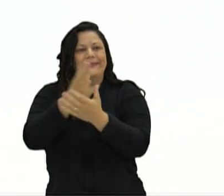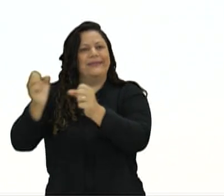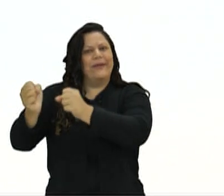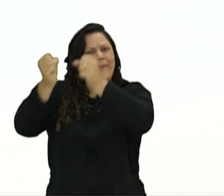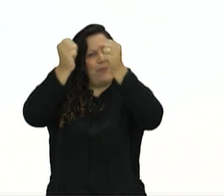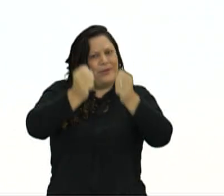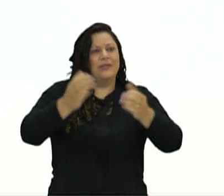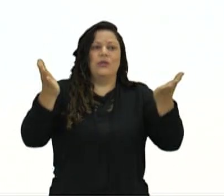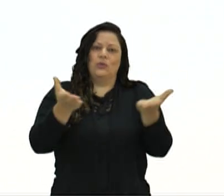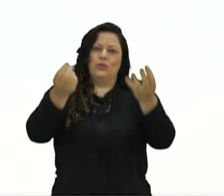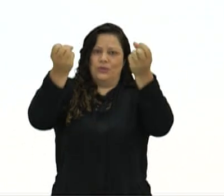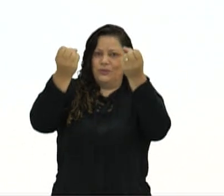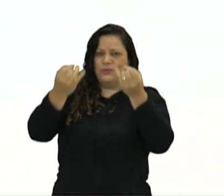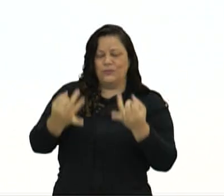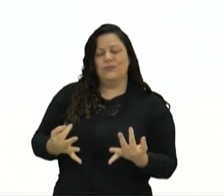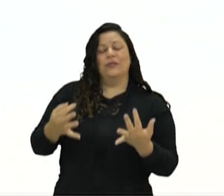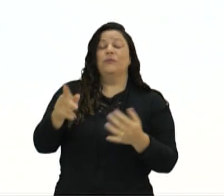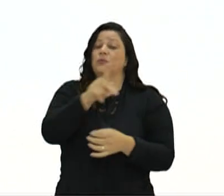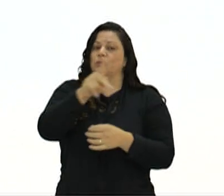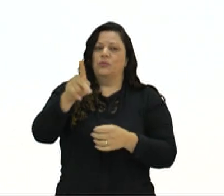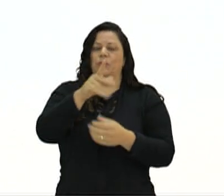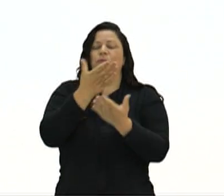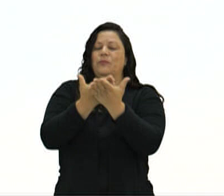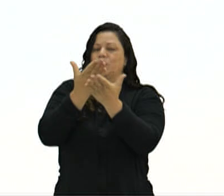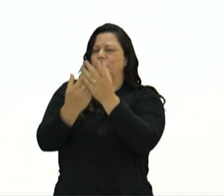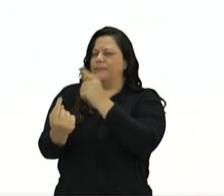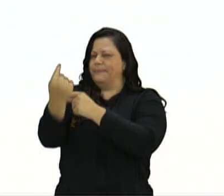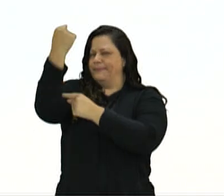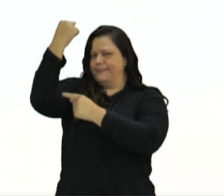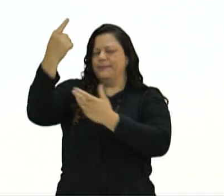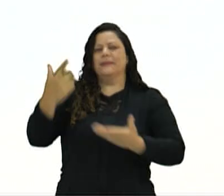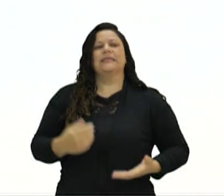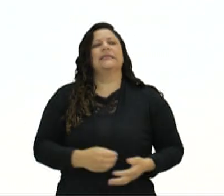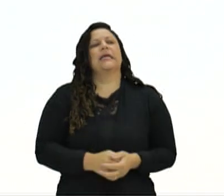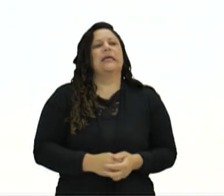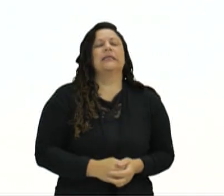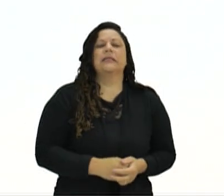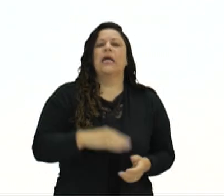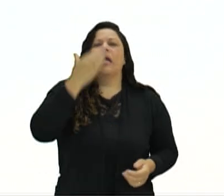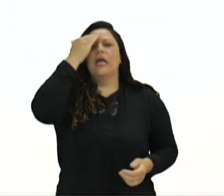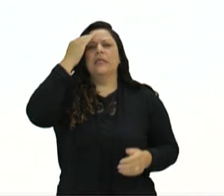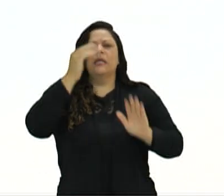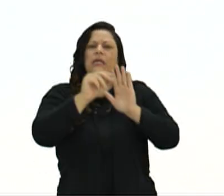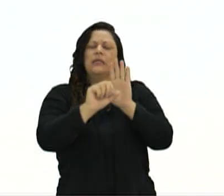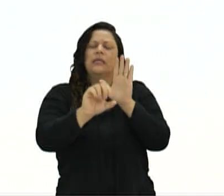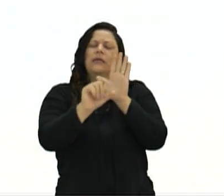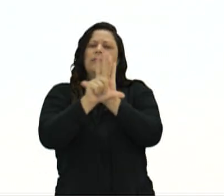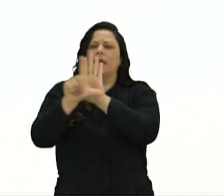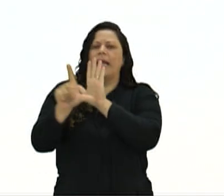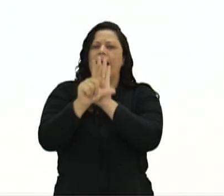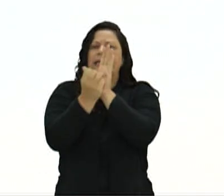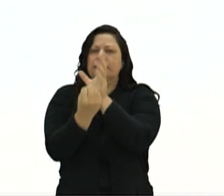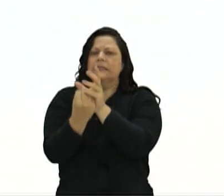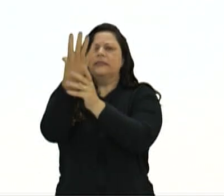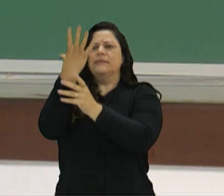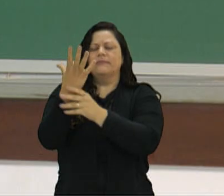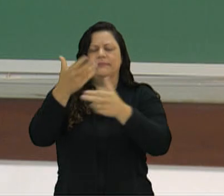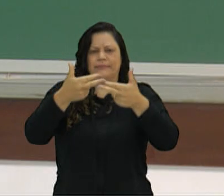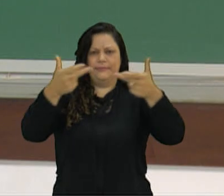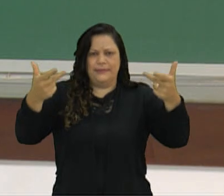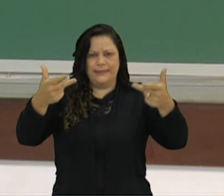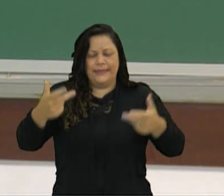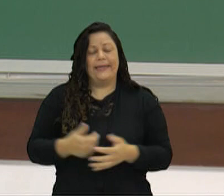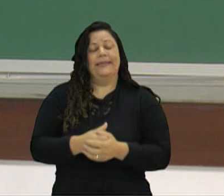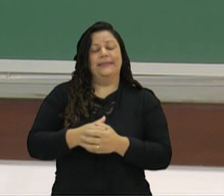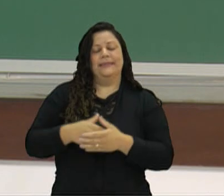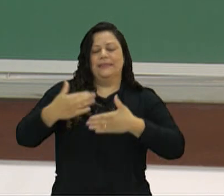Vamos retomar hoje nessa aula, ok? Entender a origem das leis de acordo com Montesquieu. Então, temos um programa extenso